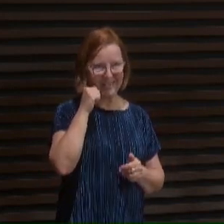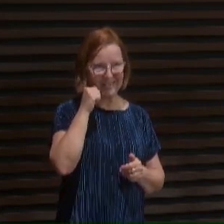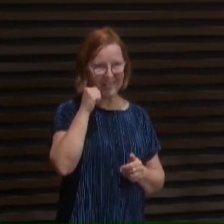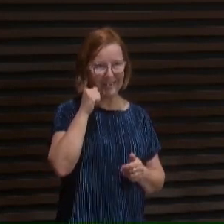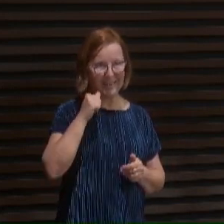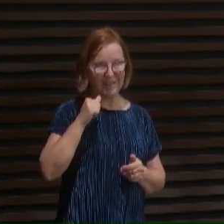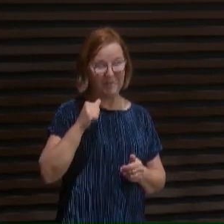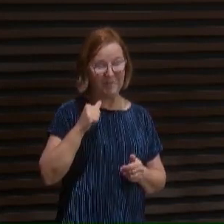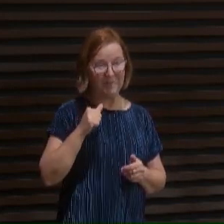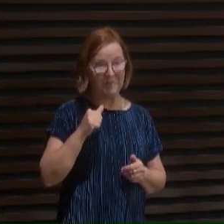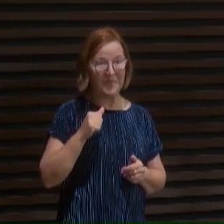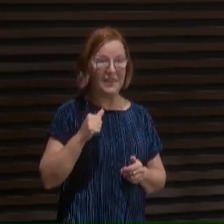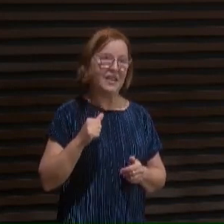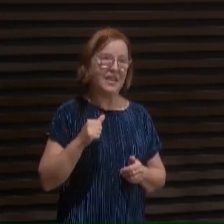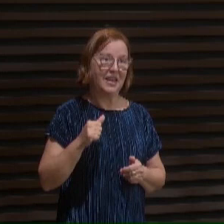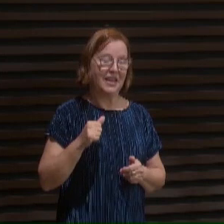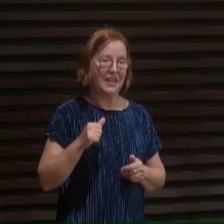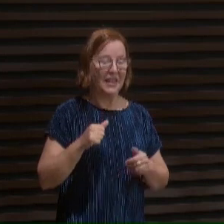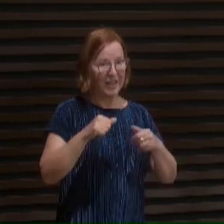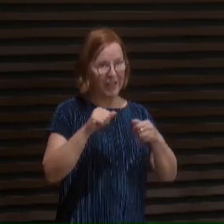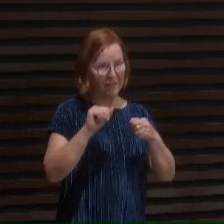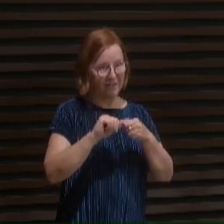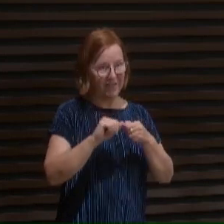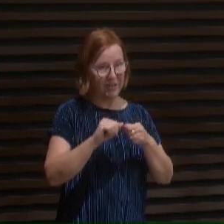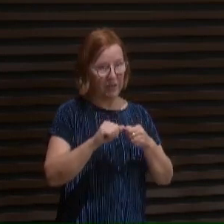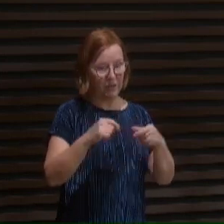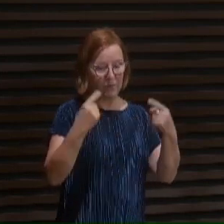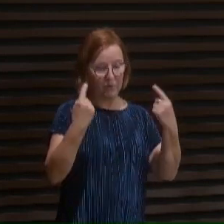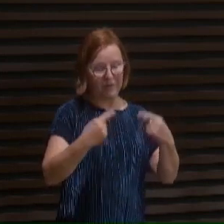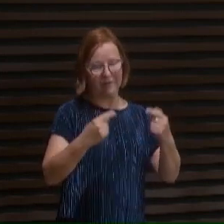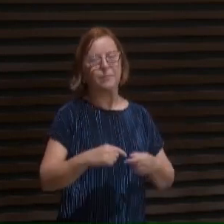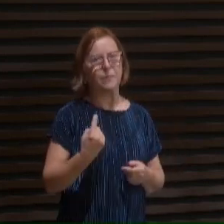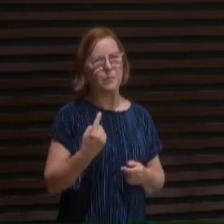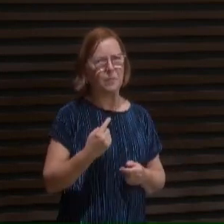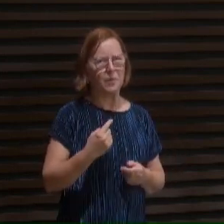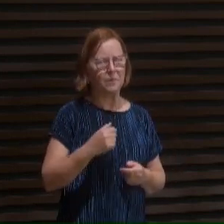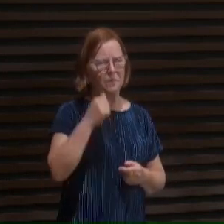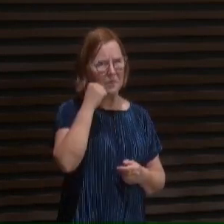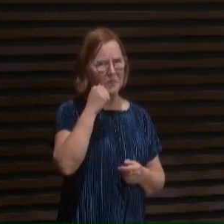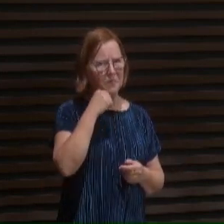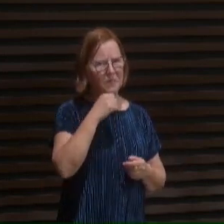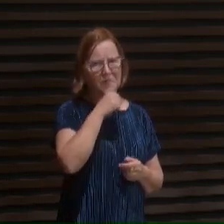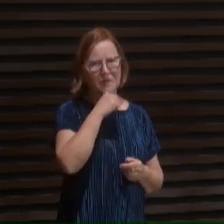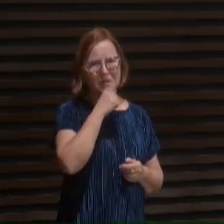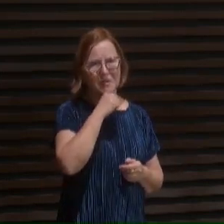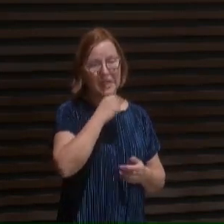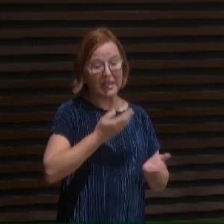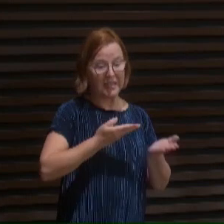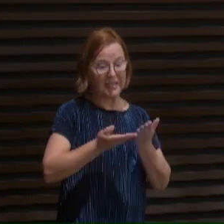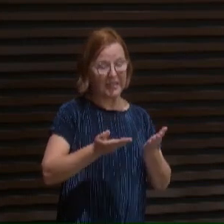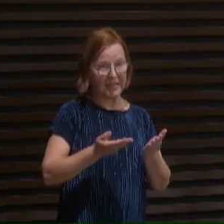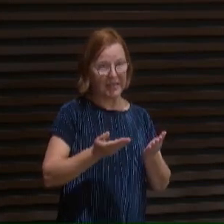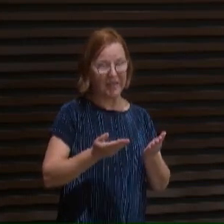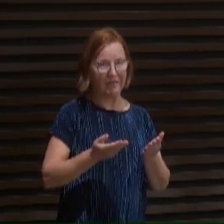um desafio. Uma senhora que trabalhava no palácio, velha, serva do palácio de